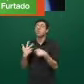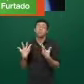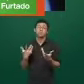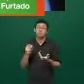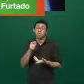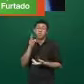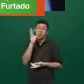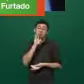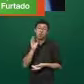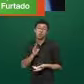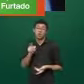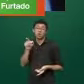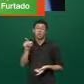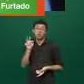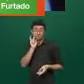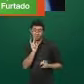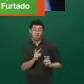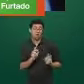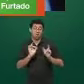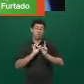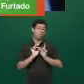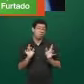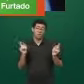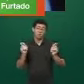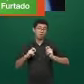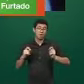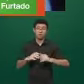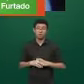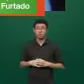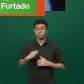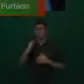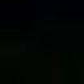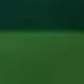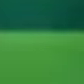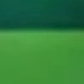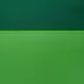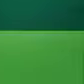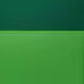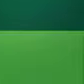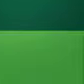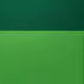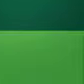tem um impacto grande aí para as escolas de tempo integral no Brasil.